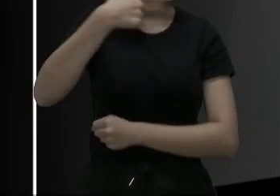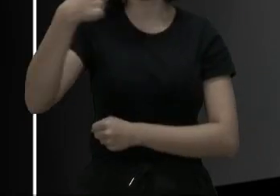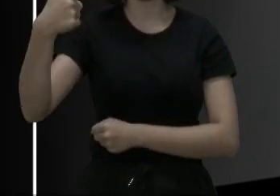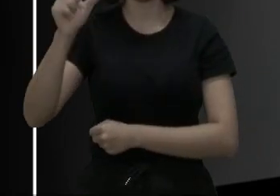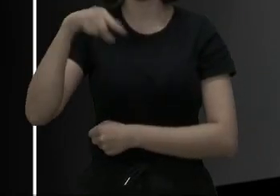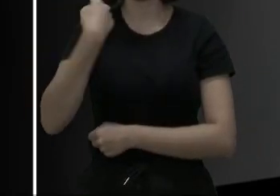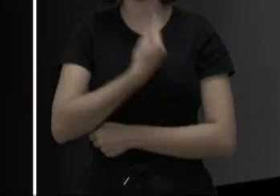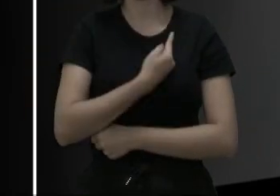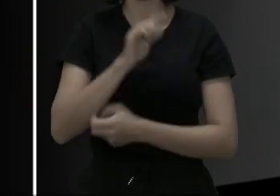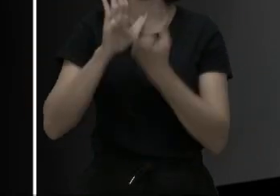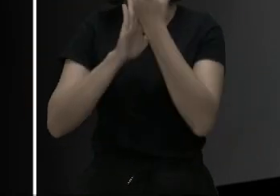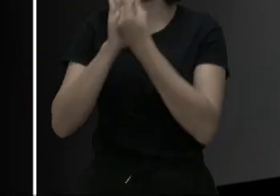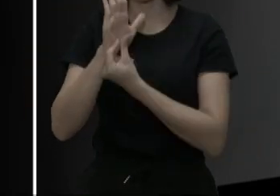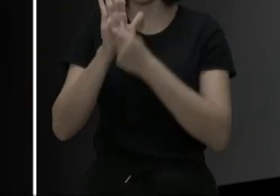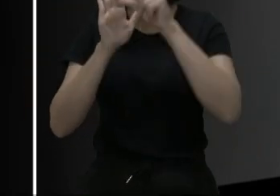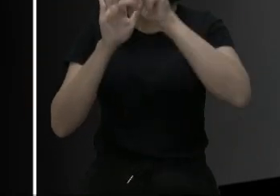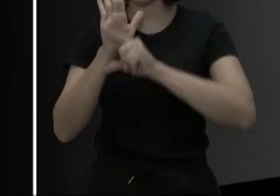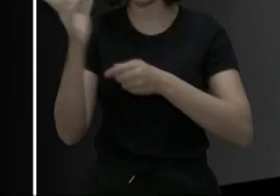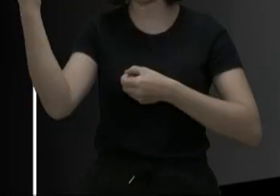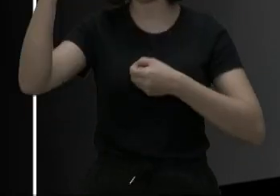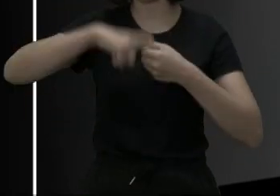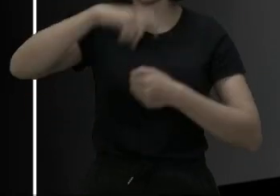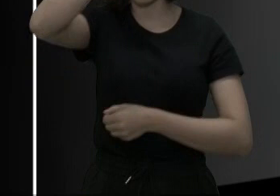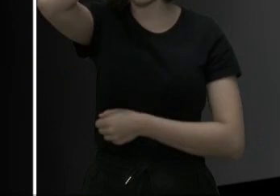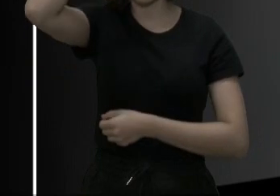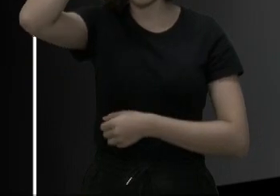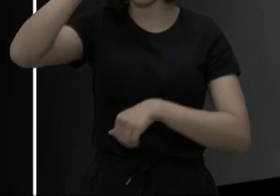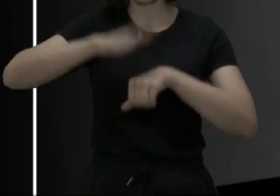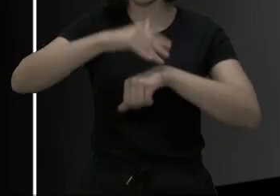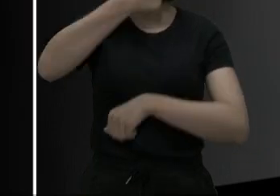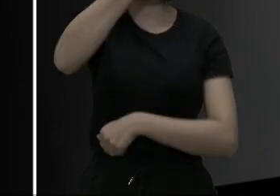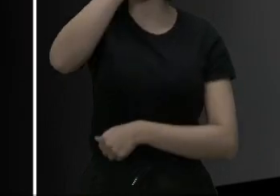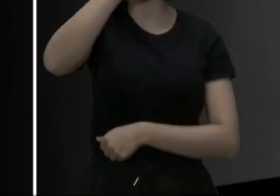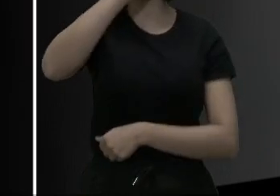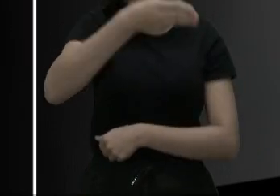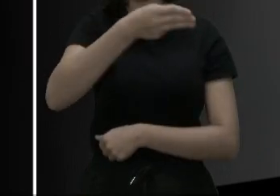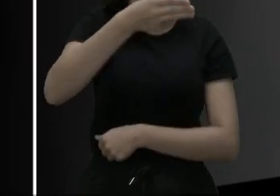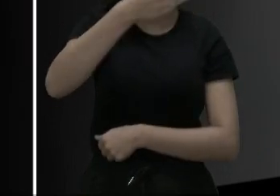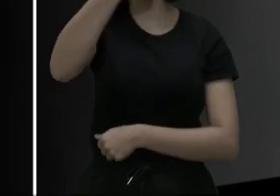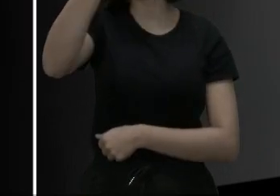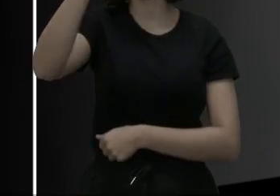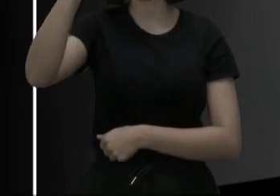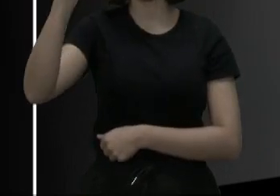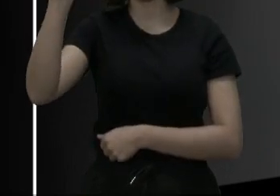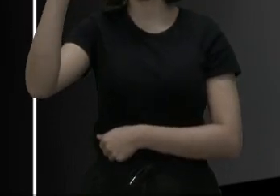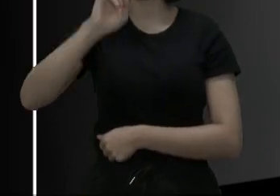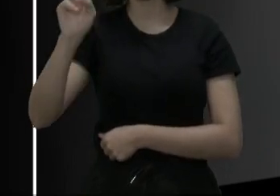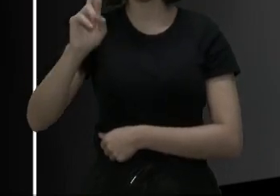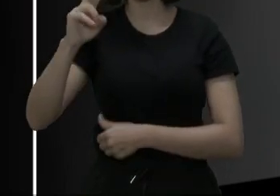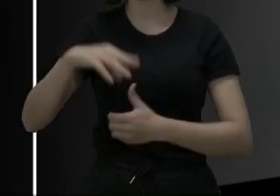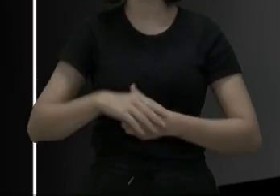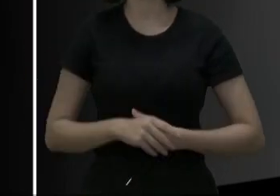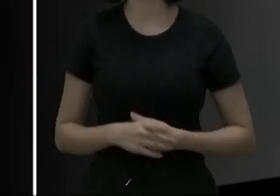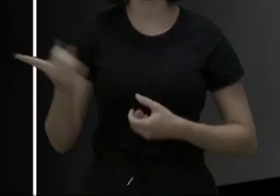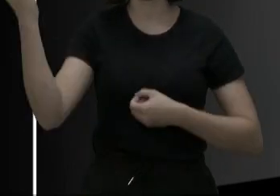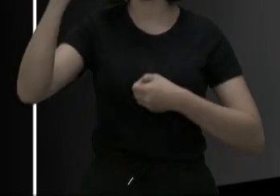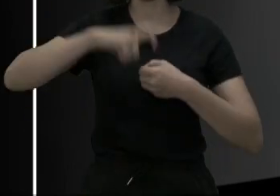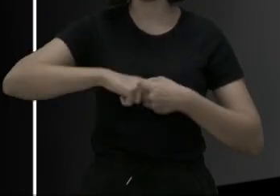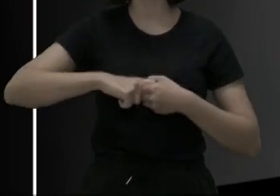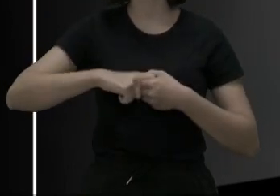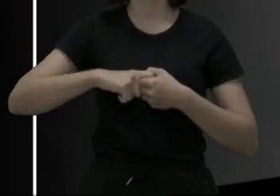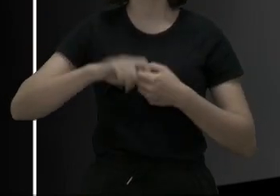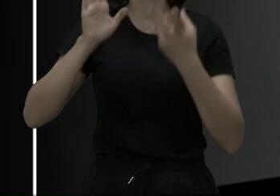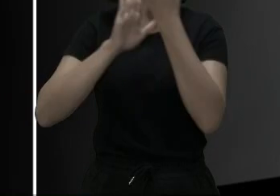nós economizamos aí e devolvemos para a prefeitura mais de 2 milhões, né? 2 milhões e 200 mil reais foram